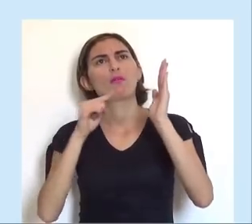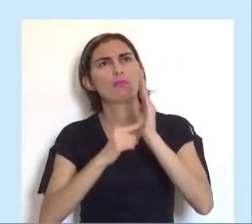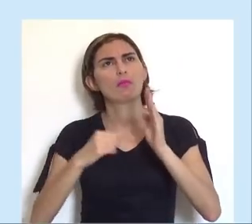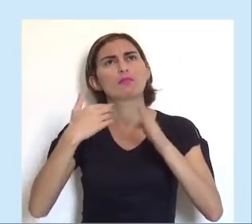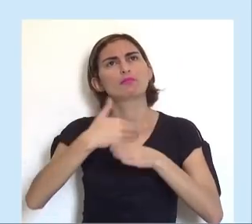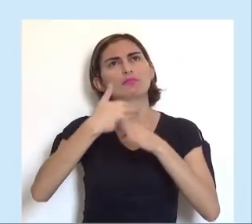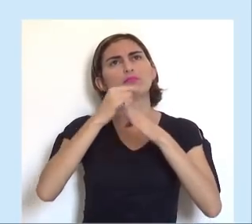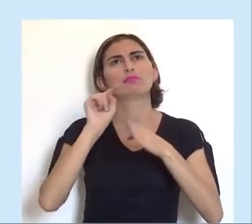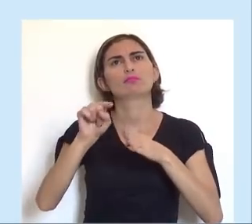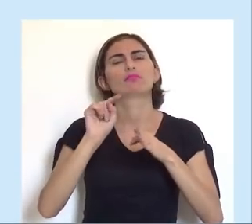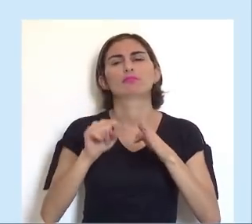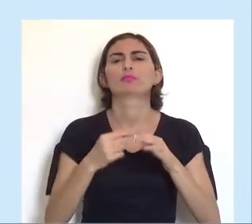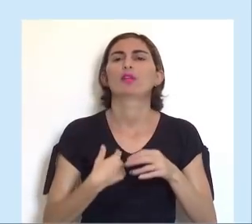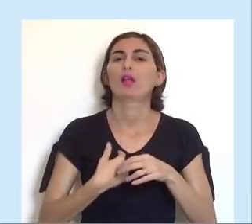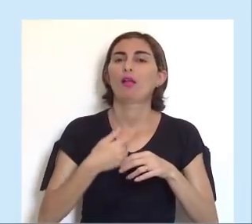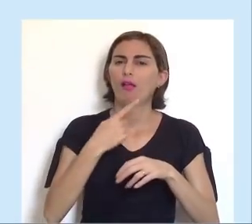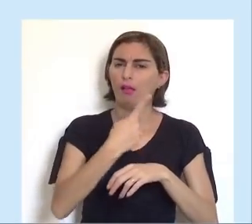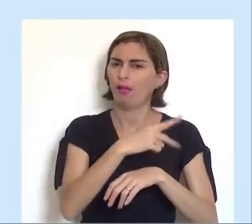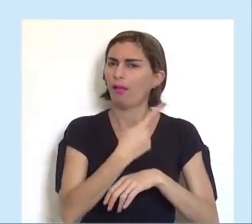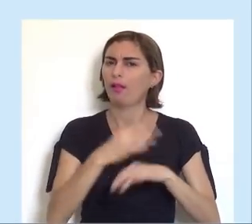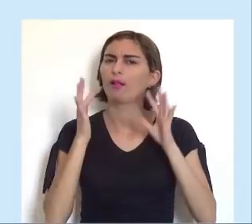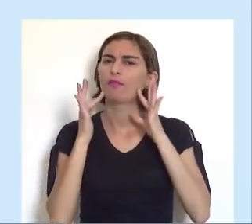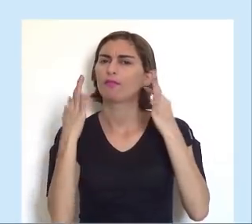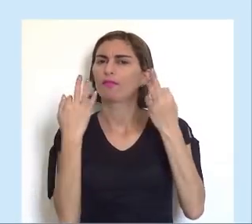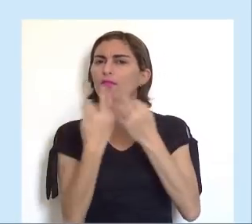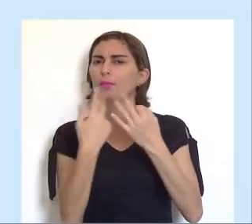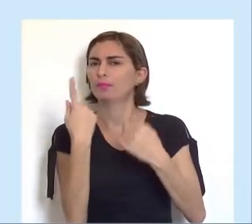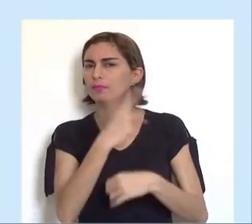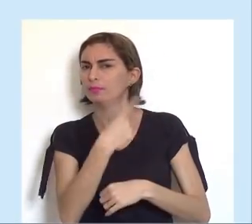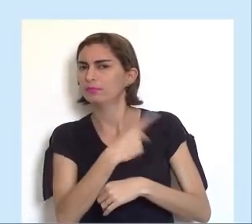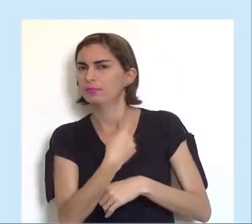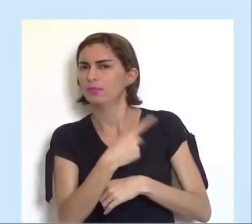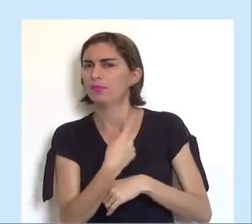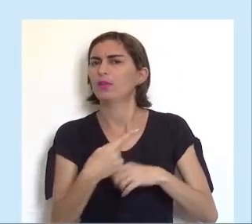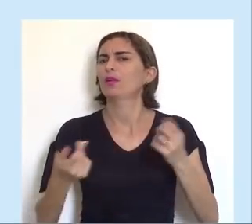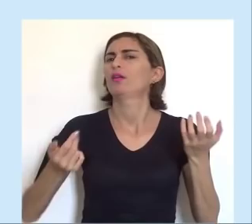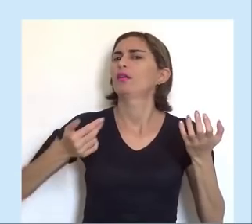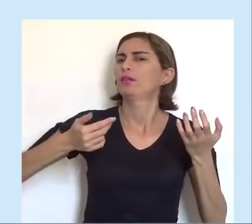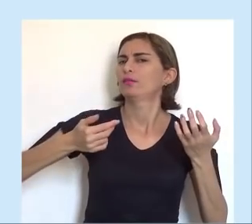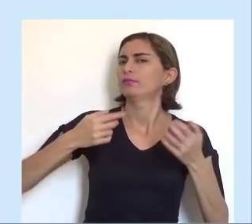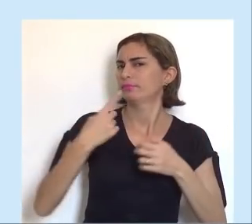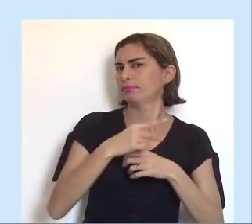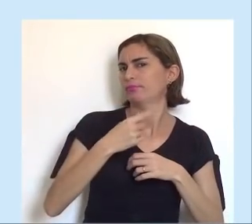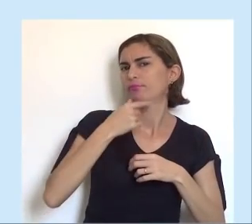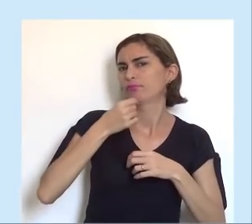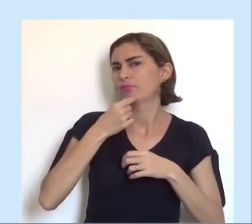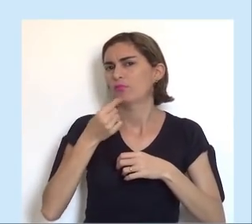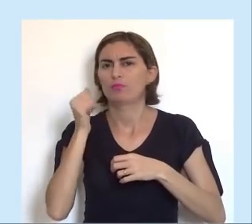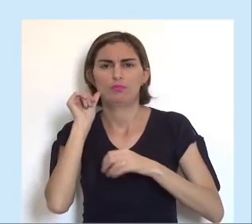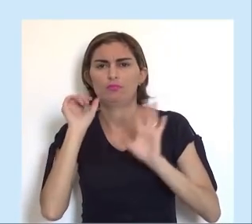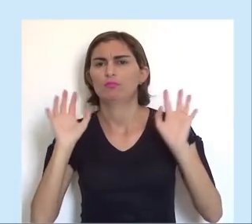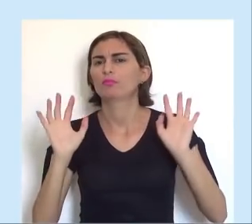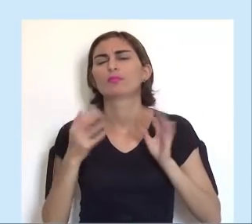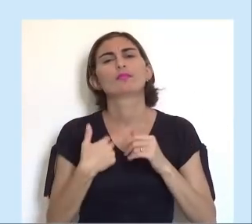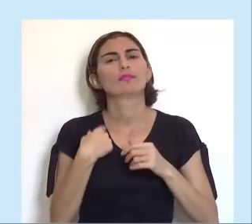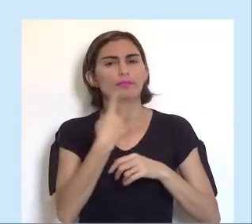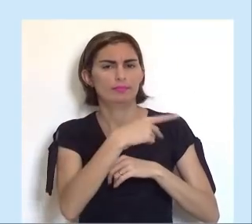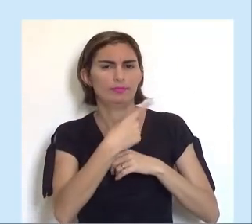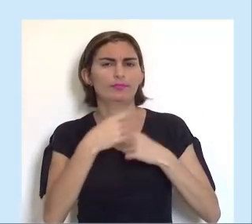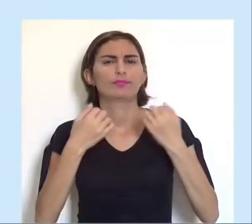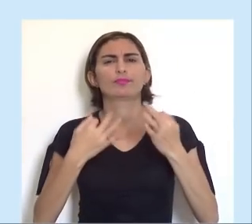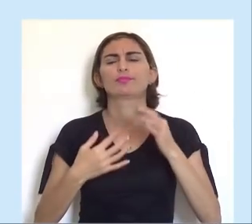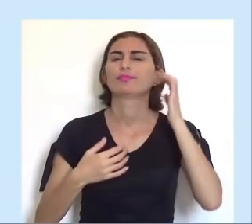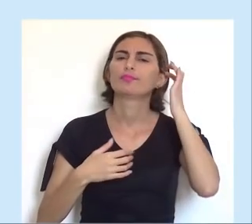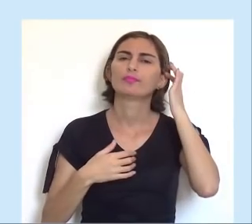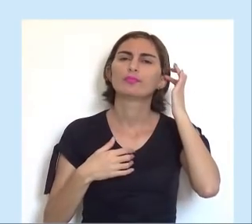interruptores. Ou seja, ela e a família dela, não é o narrador e a família dele, não exatamente a Esther Liu, tá, gente? A Esther Liu é a